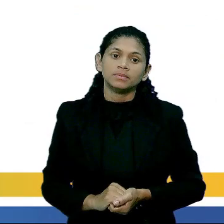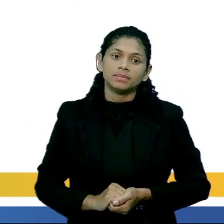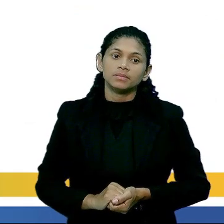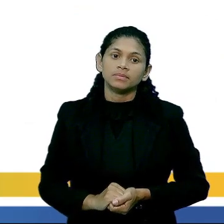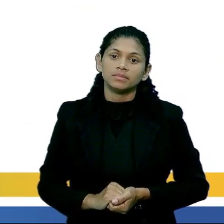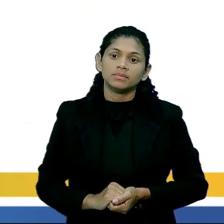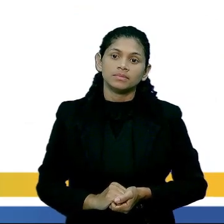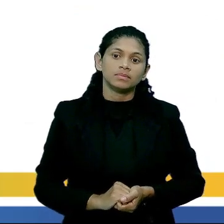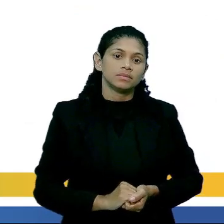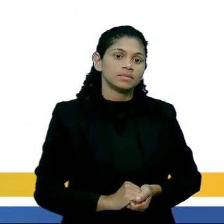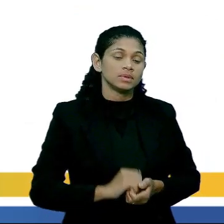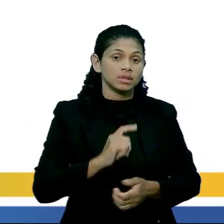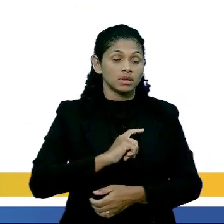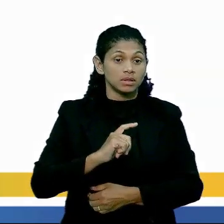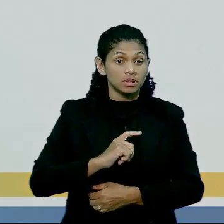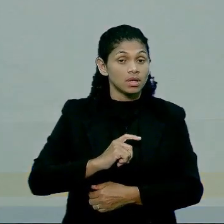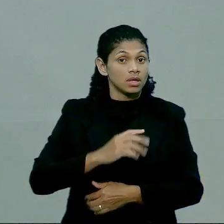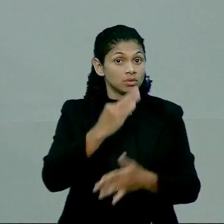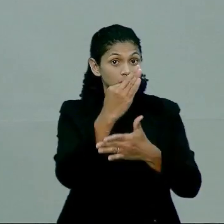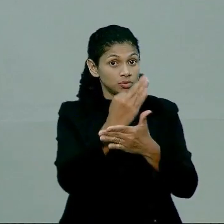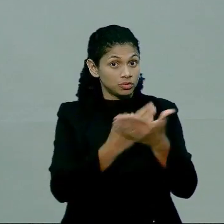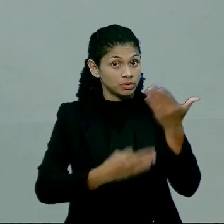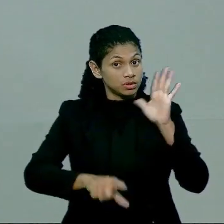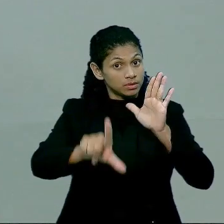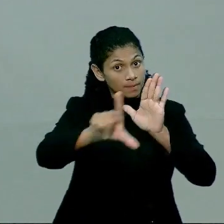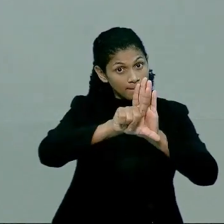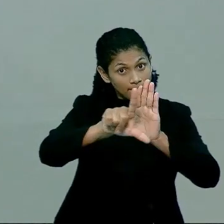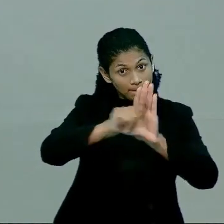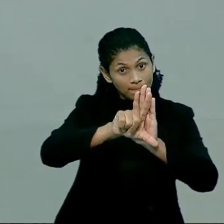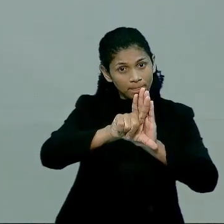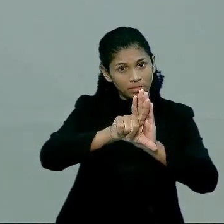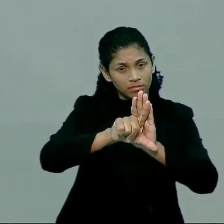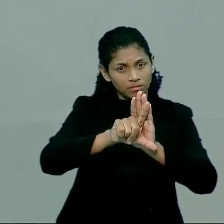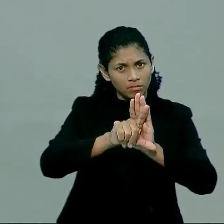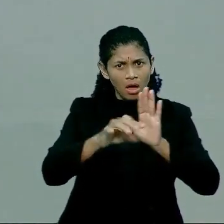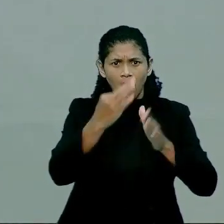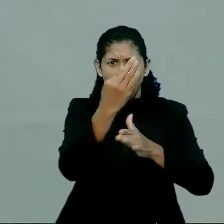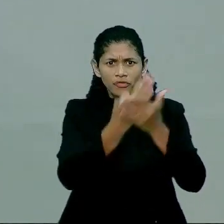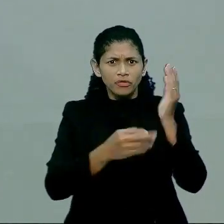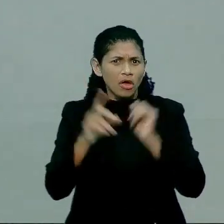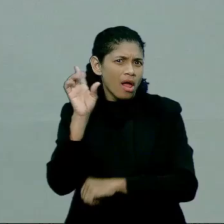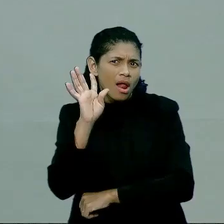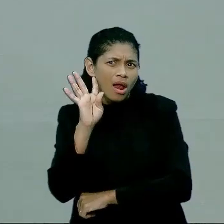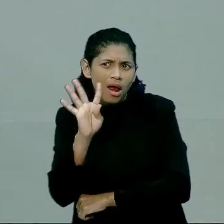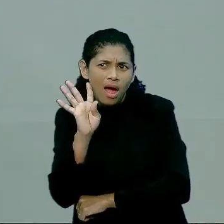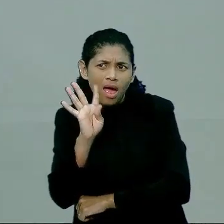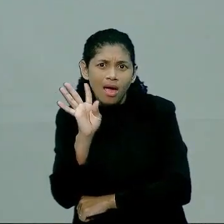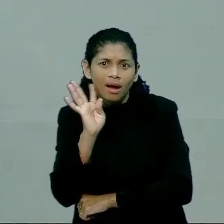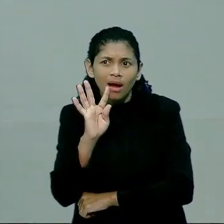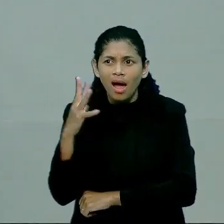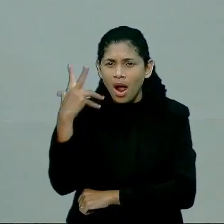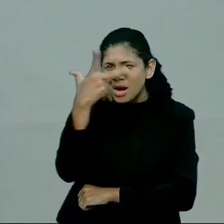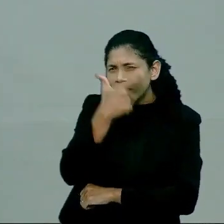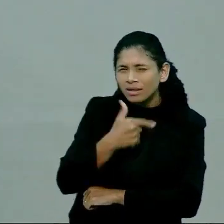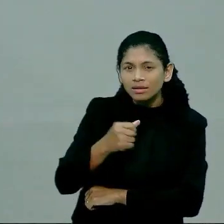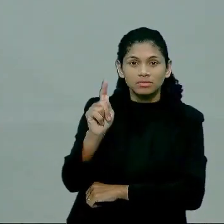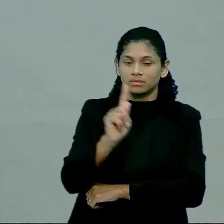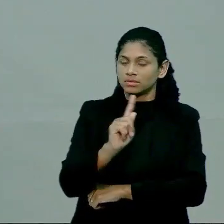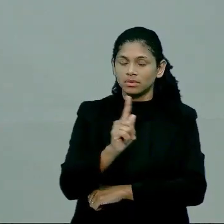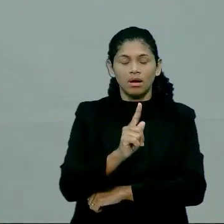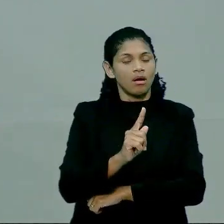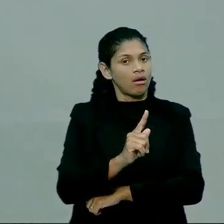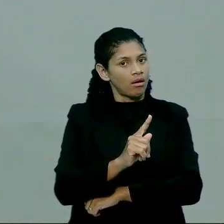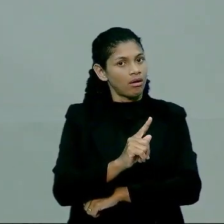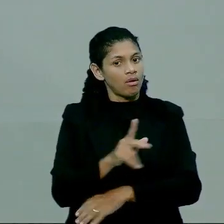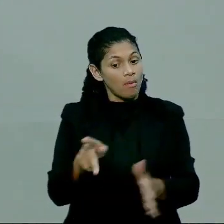E aí temos os textos legais tá legais naquela texto legal achei bom achei lindo não legal quer dizer de legalidade tá então